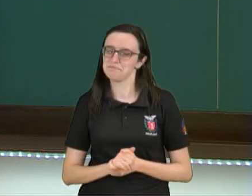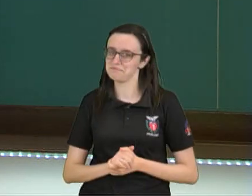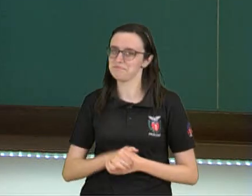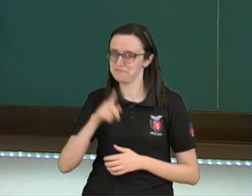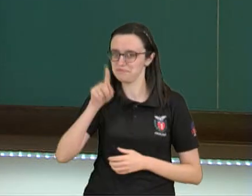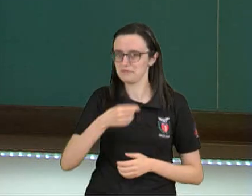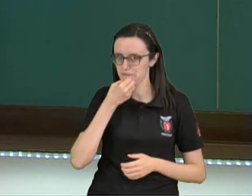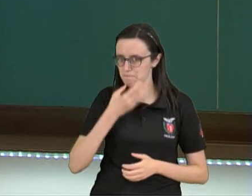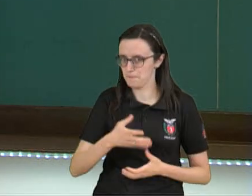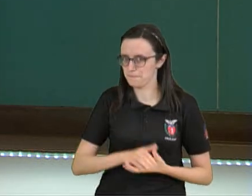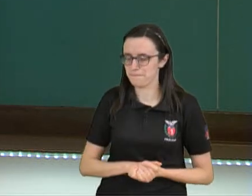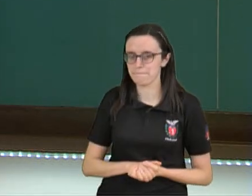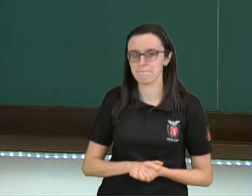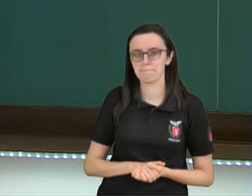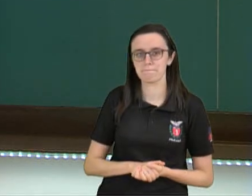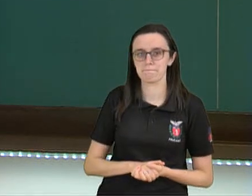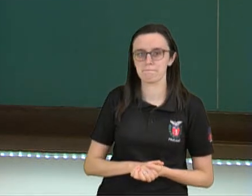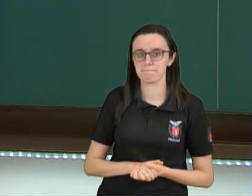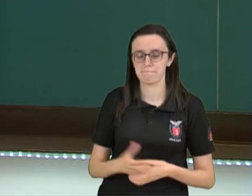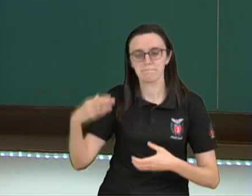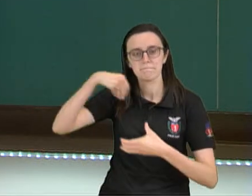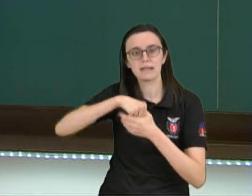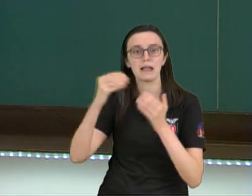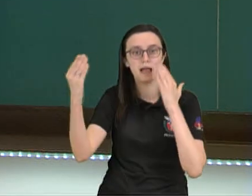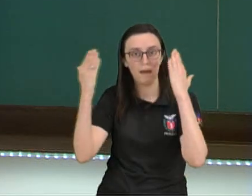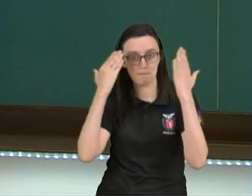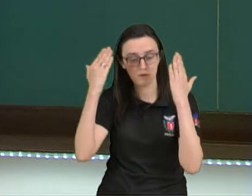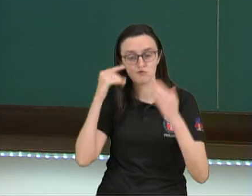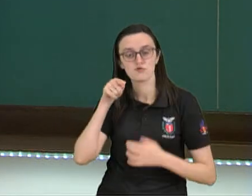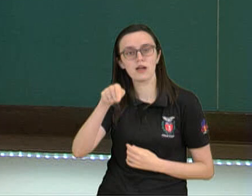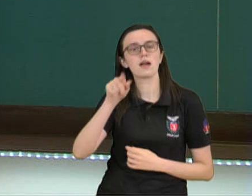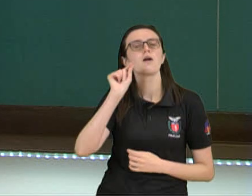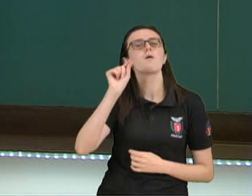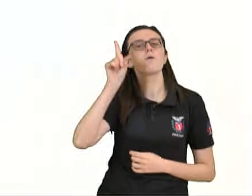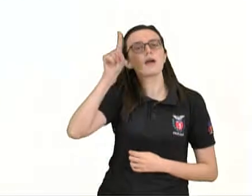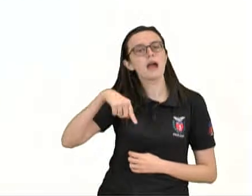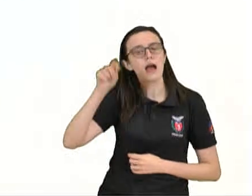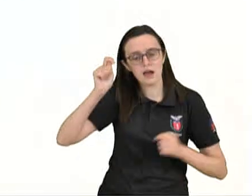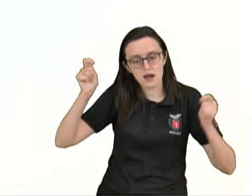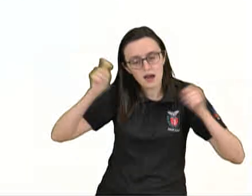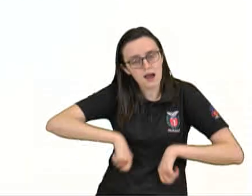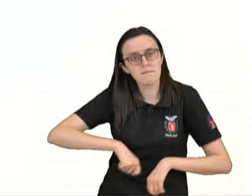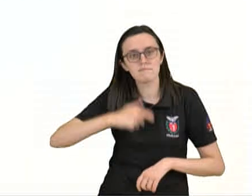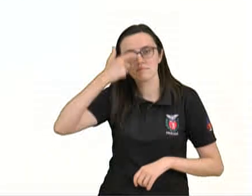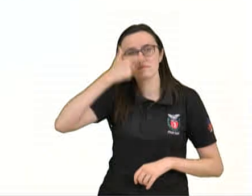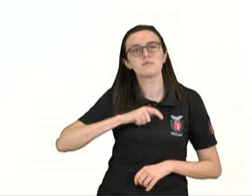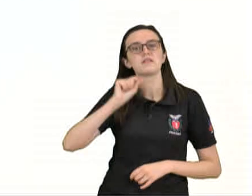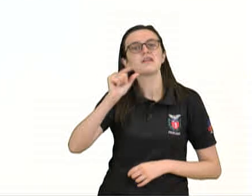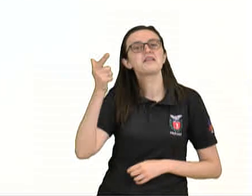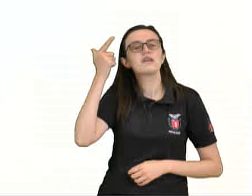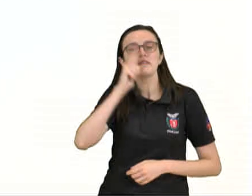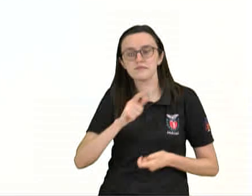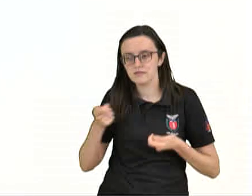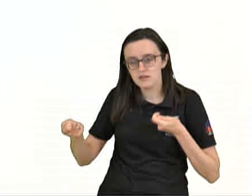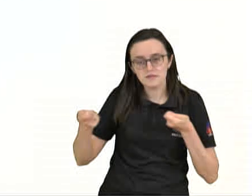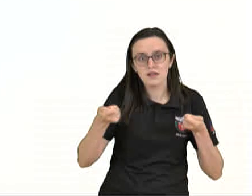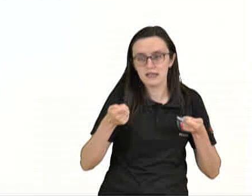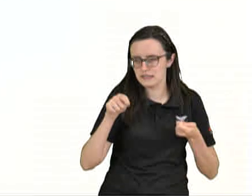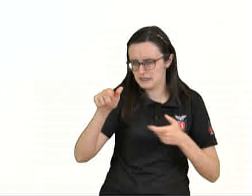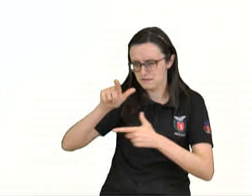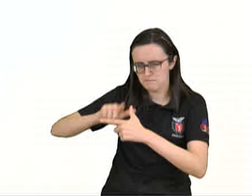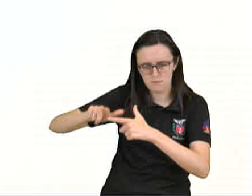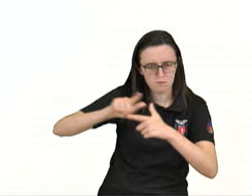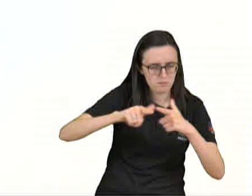seria muito bom, né? Então, na psicologia, resiliência é a capacidade que o indivíduo tem, gente, de lidar com